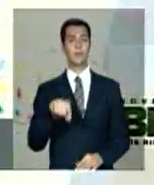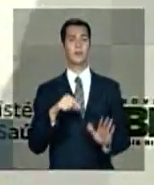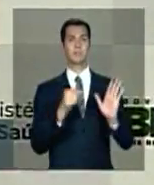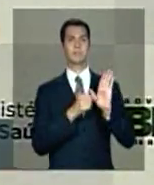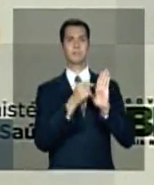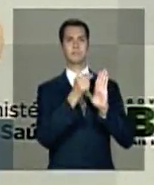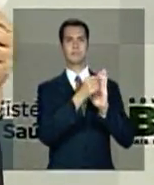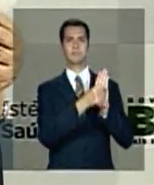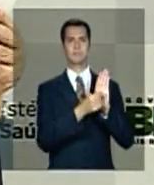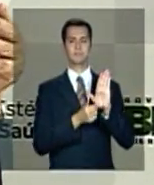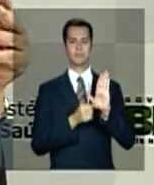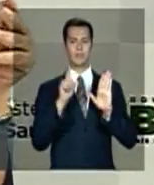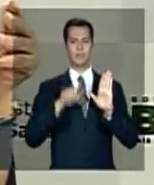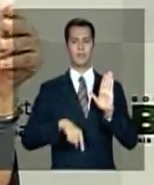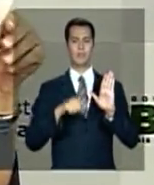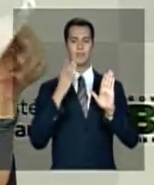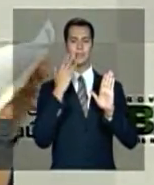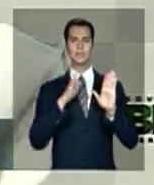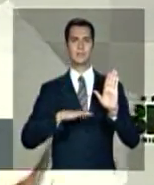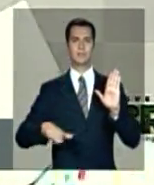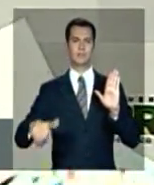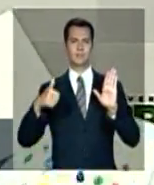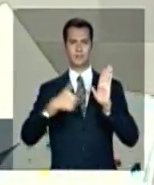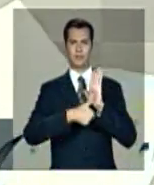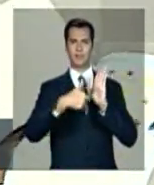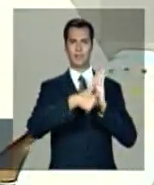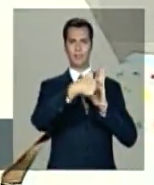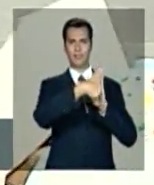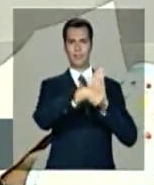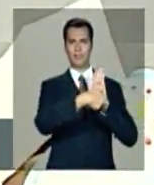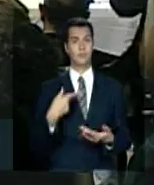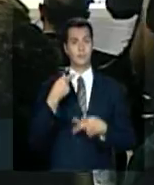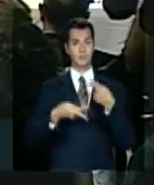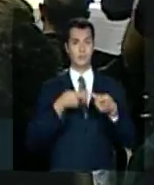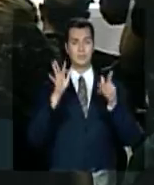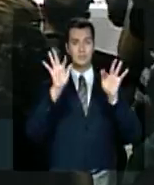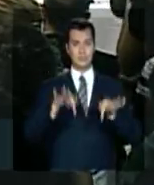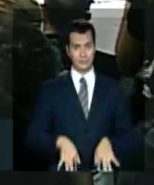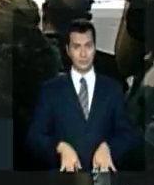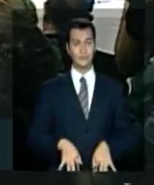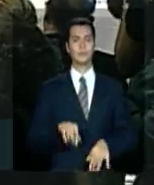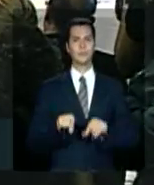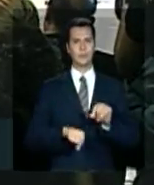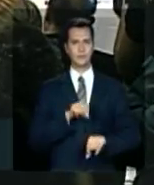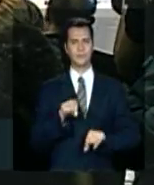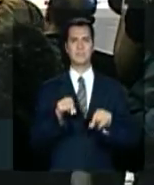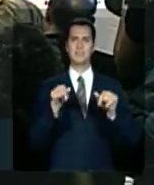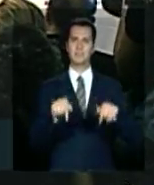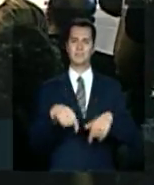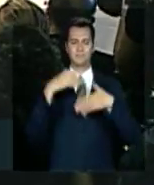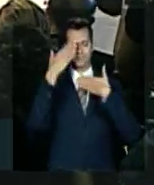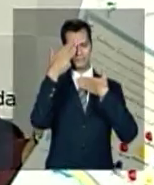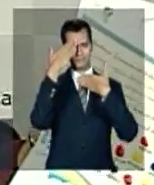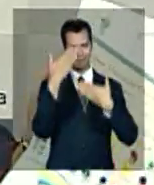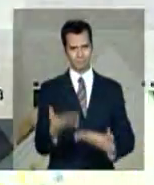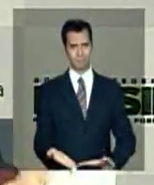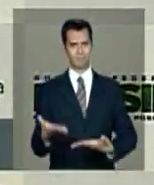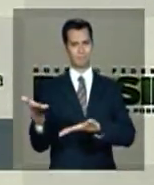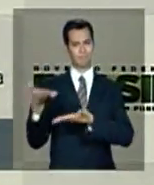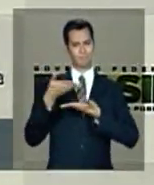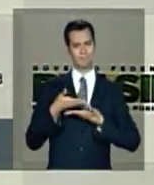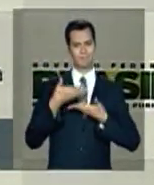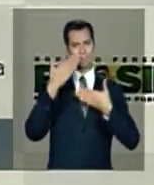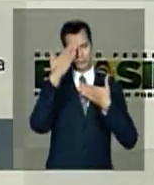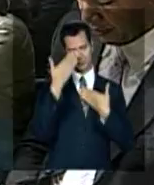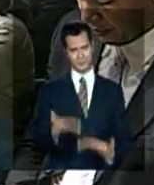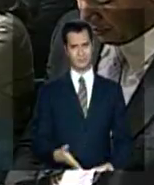são os dentes e elas que elas me mandaram É de fato um dos melhores agradecimentos que a gente